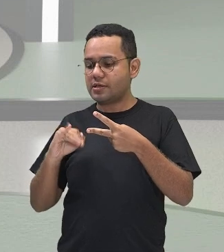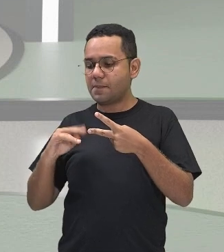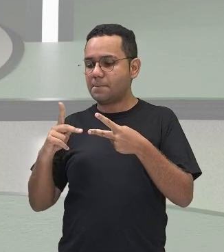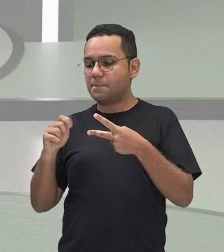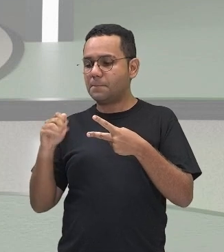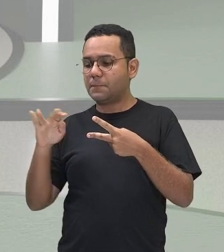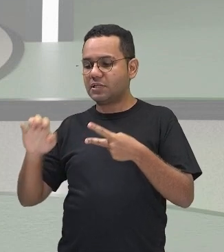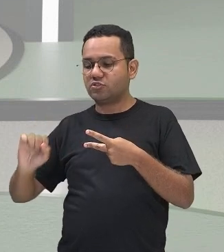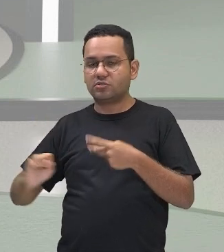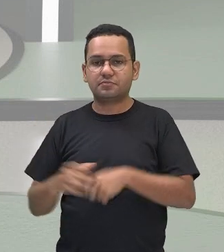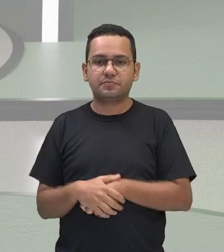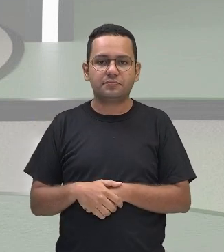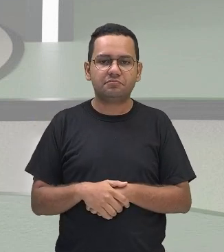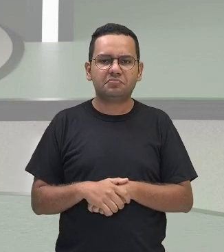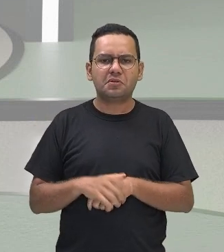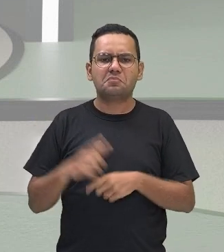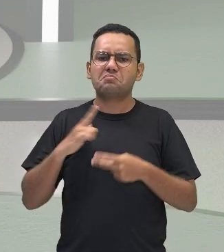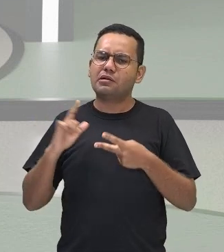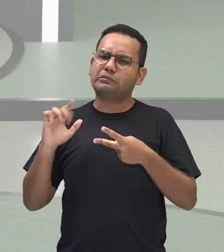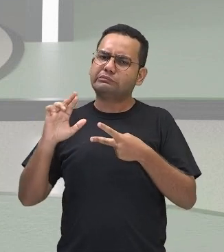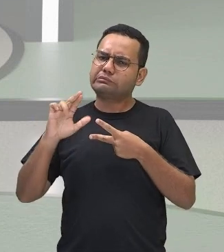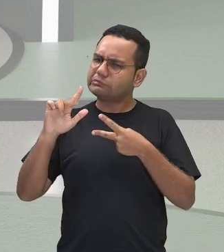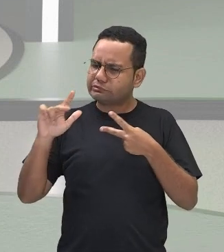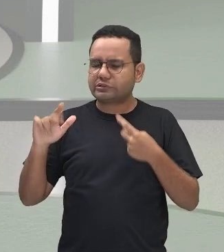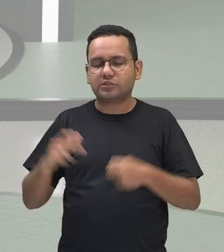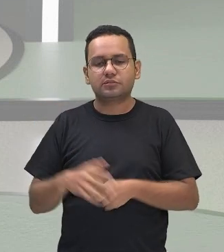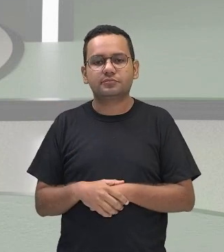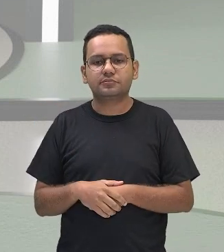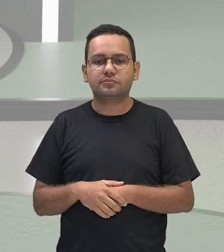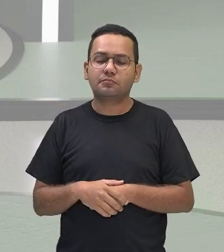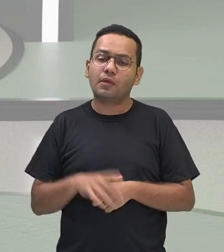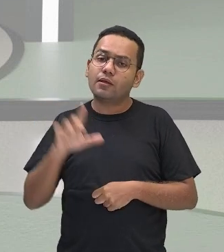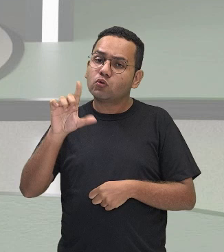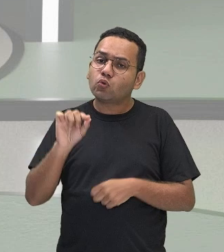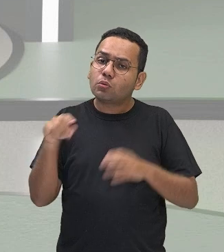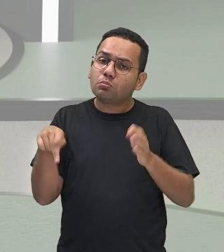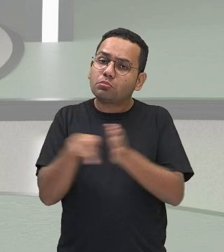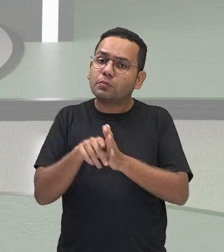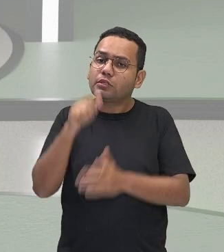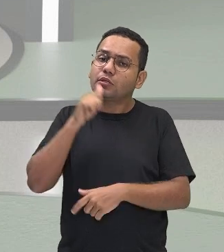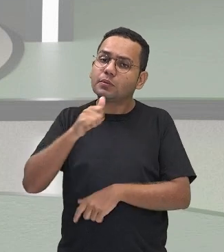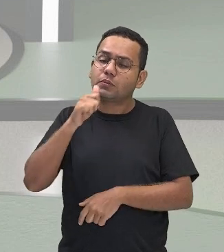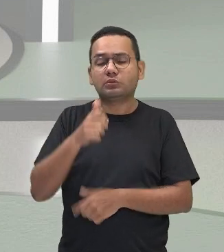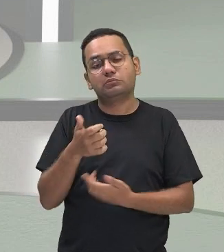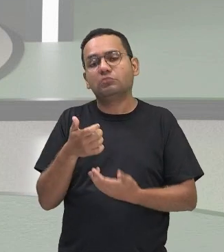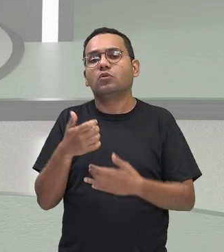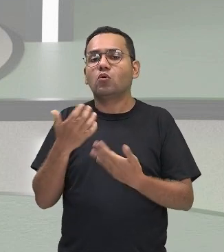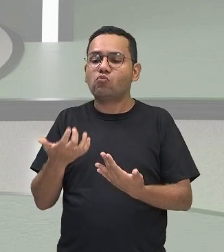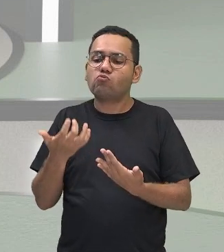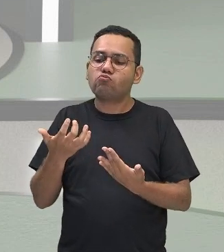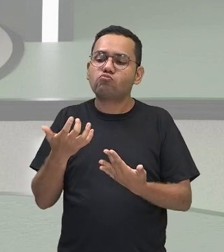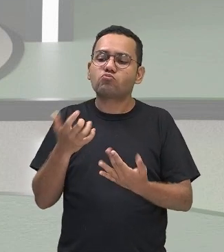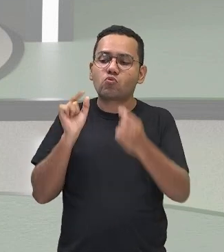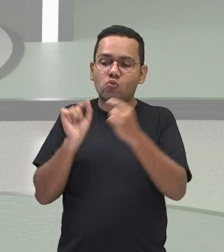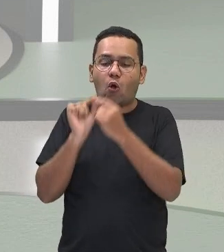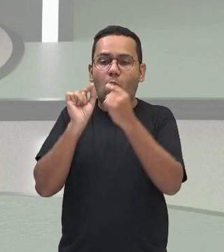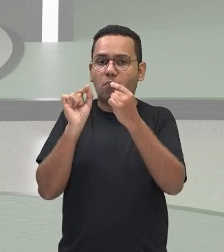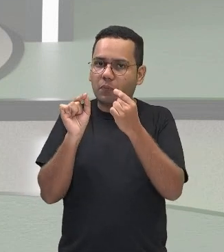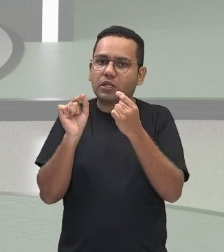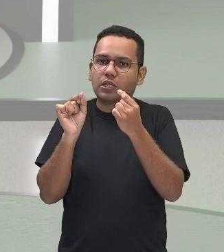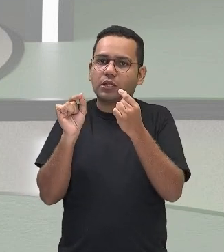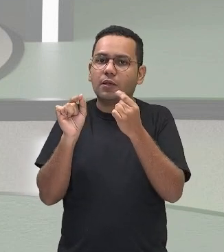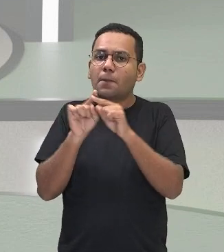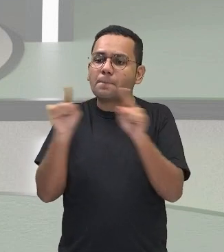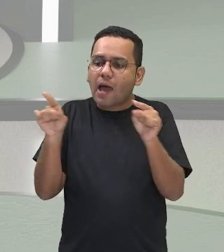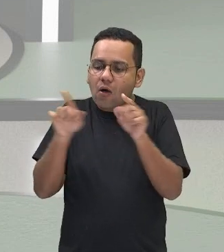aí de mais de um tipo e fica ali a critério da mulher que vai aplicar de fazer a escolha sob recomendação de um